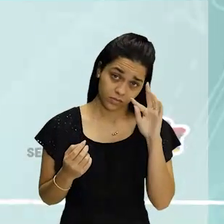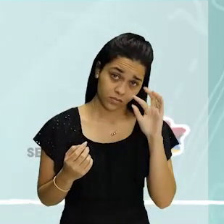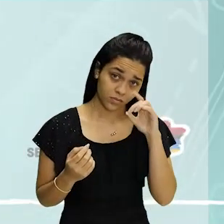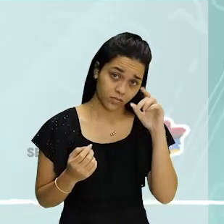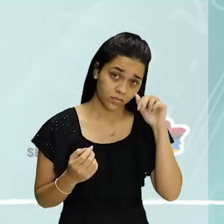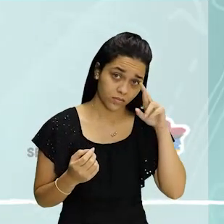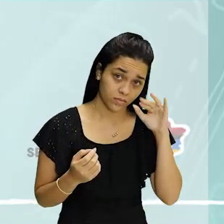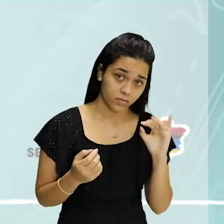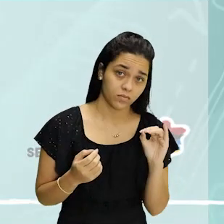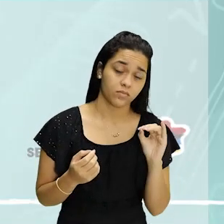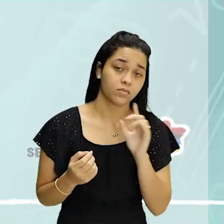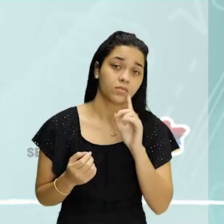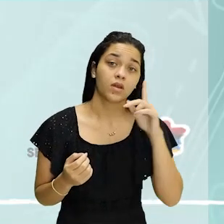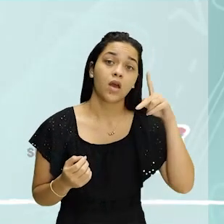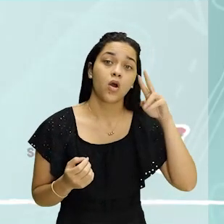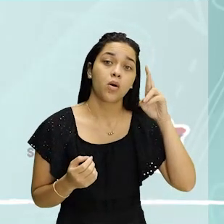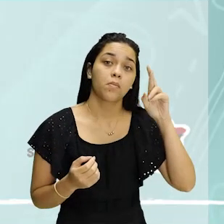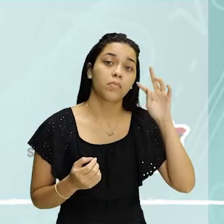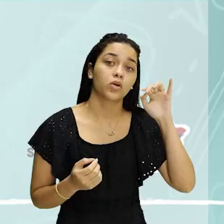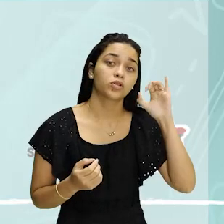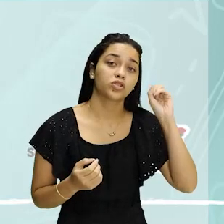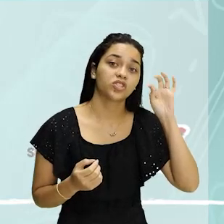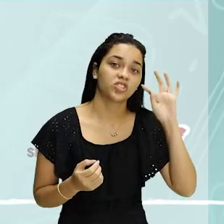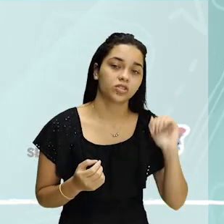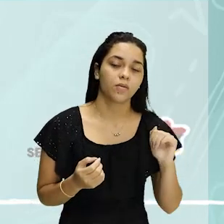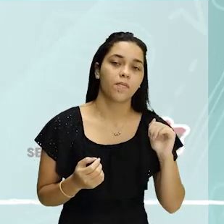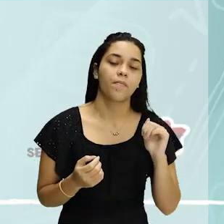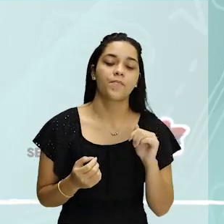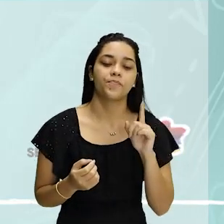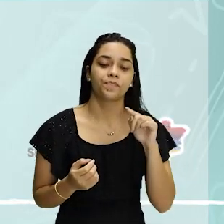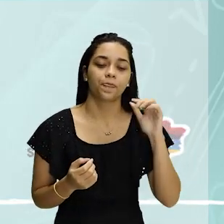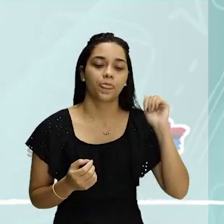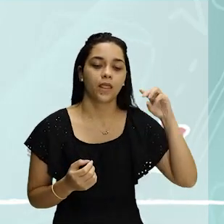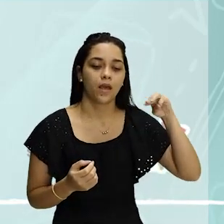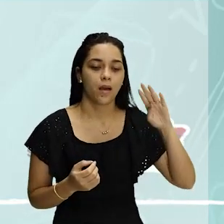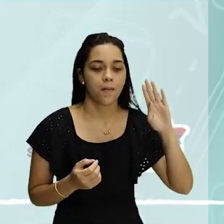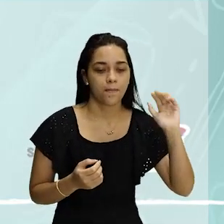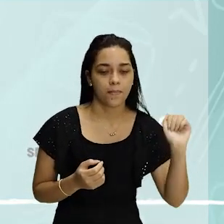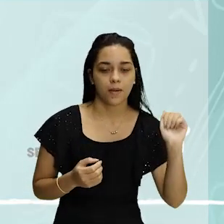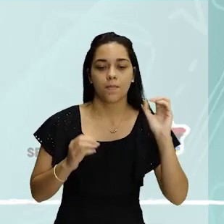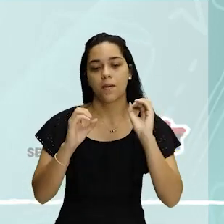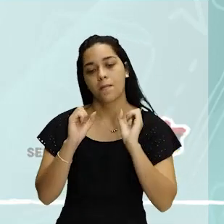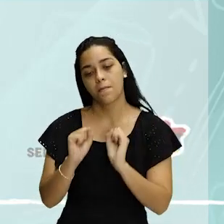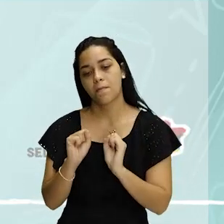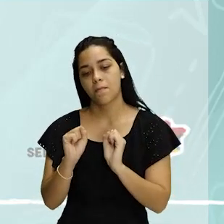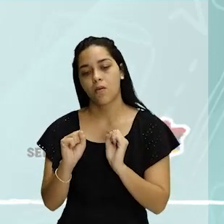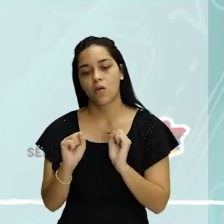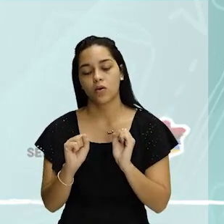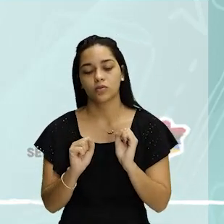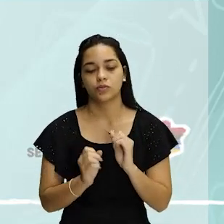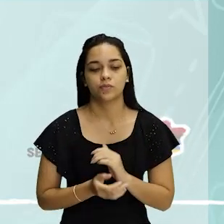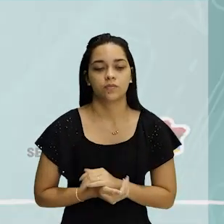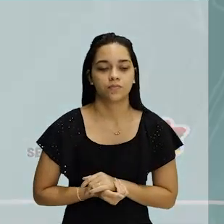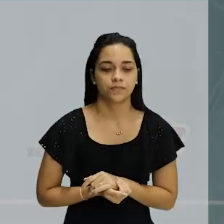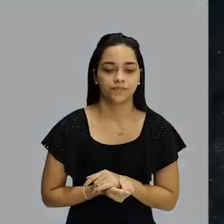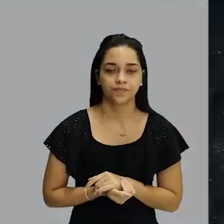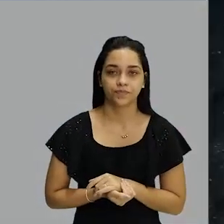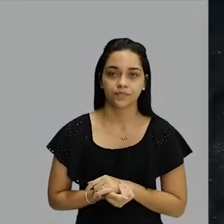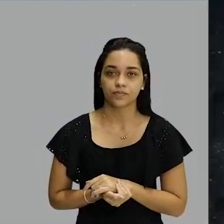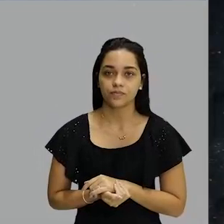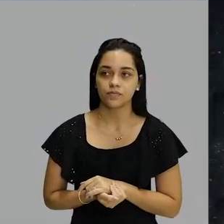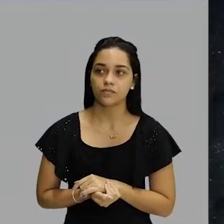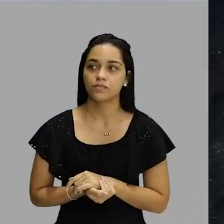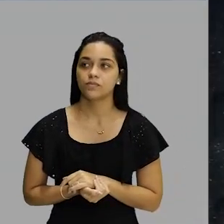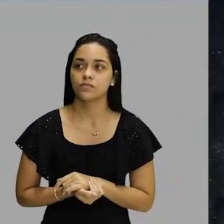é um protista, perdão. Né? No caso aqui, a ameba pode ser causada por bacilo ou por ameba.